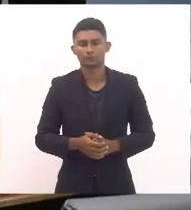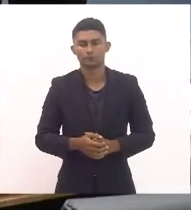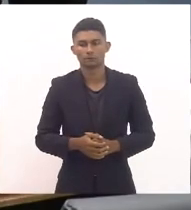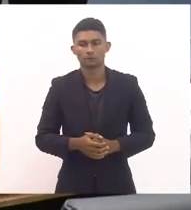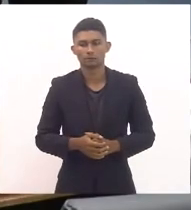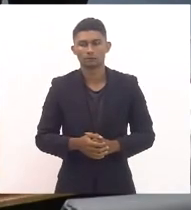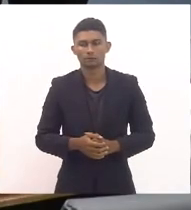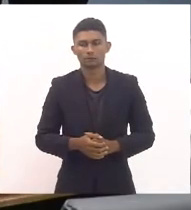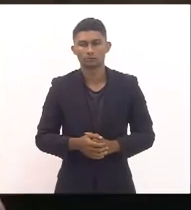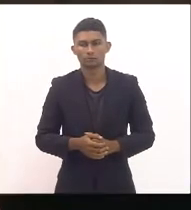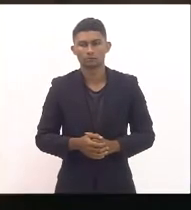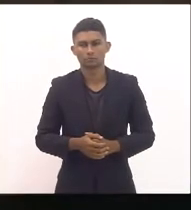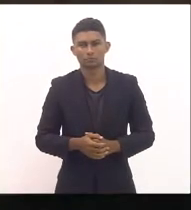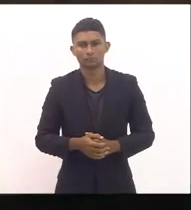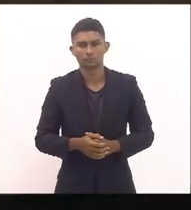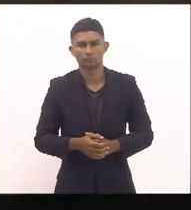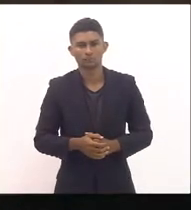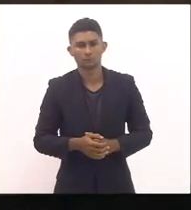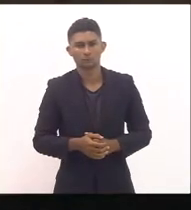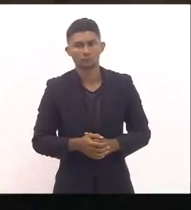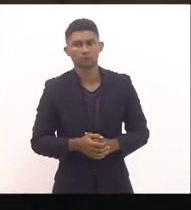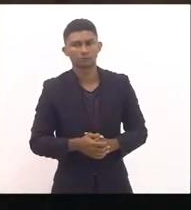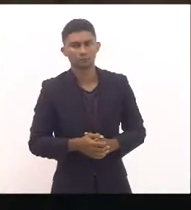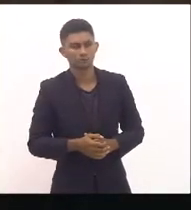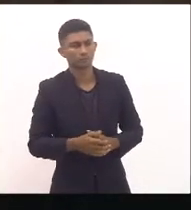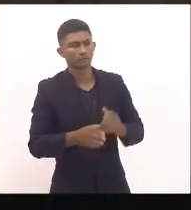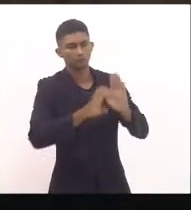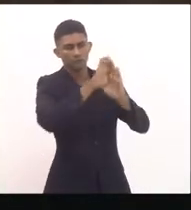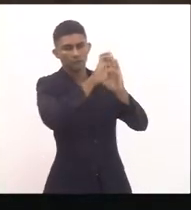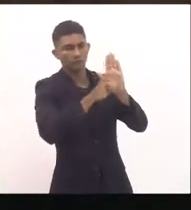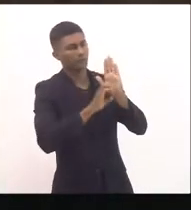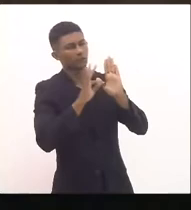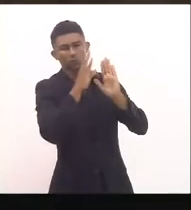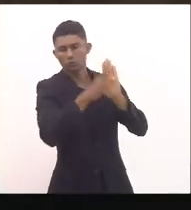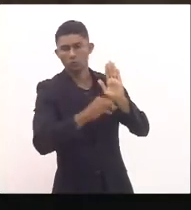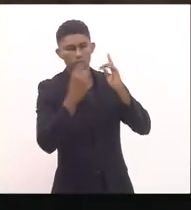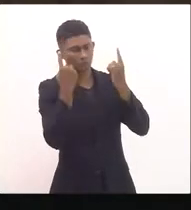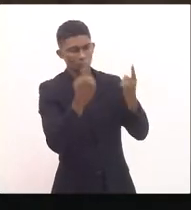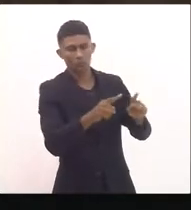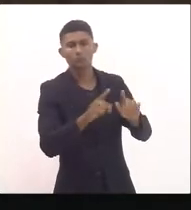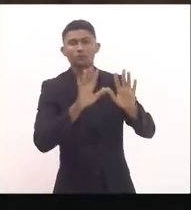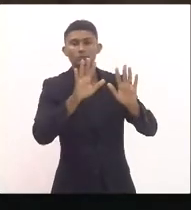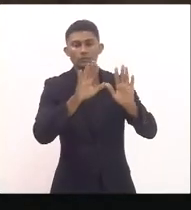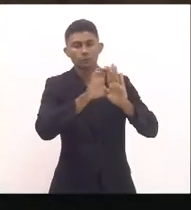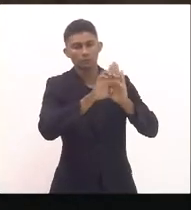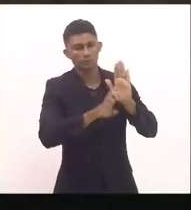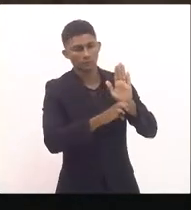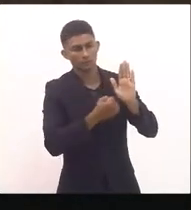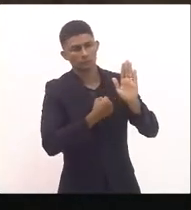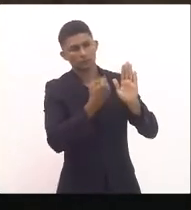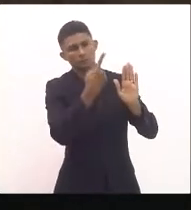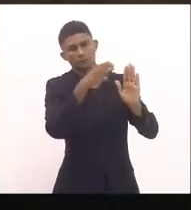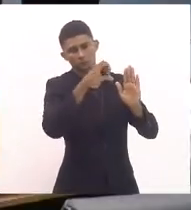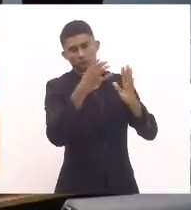Senhora Presidenta, no mérito, contrário a todas as emendas, exceto a emenda 19.